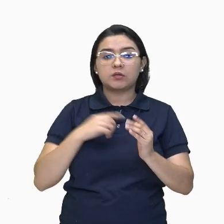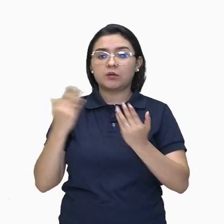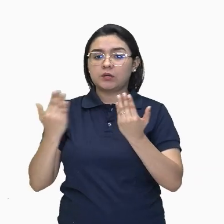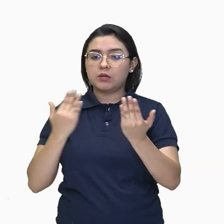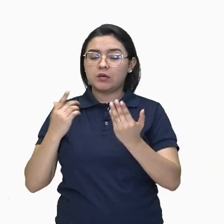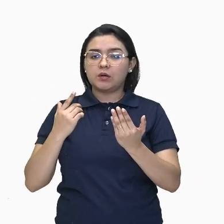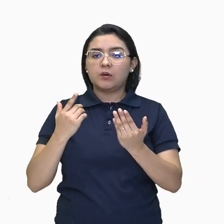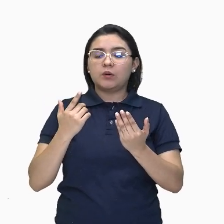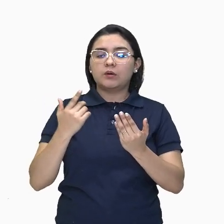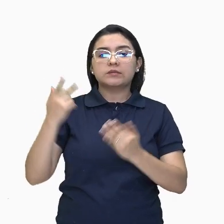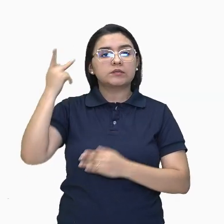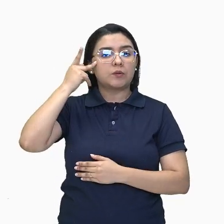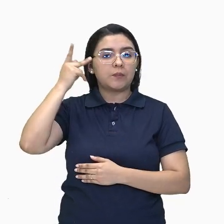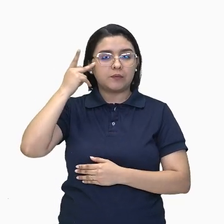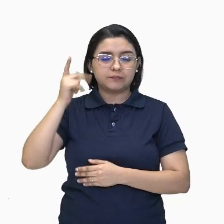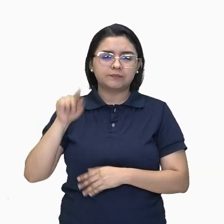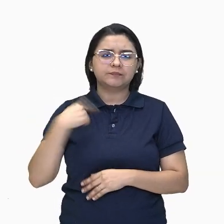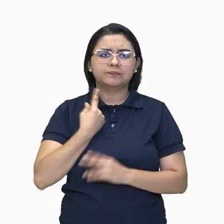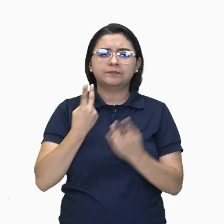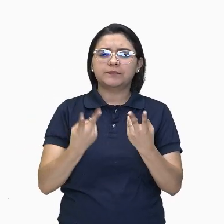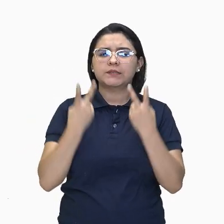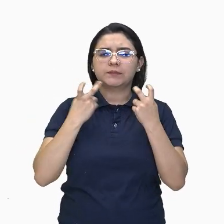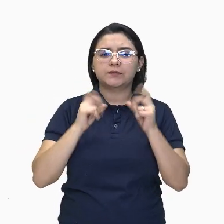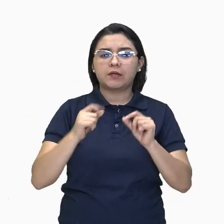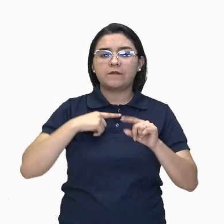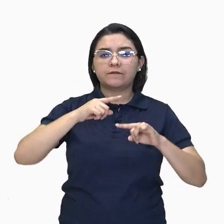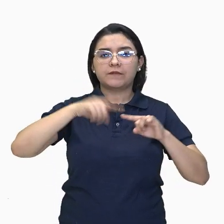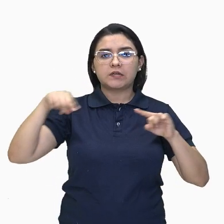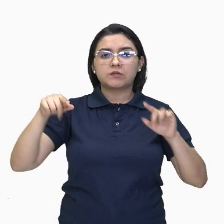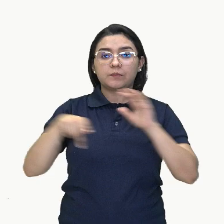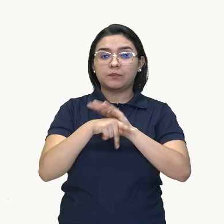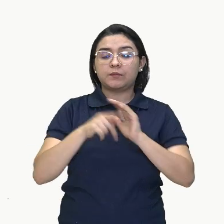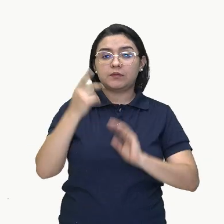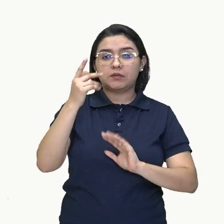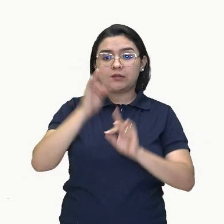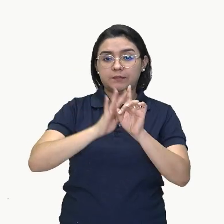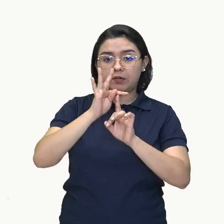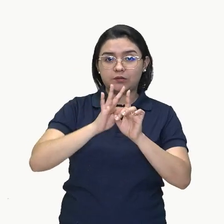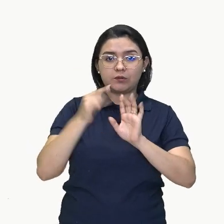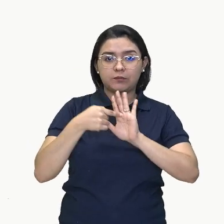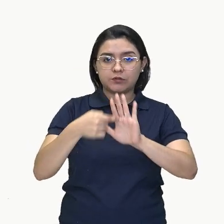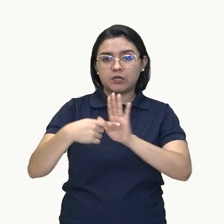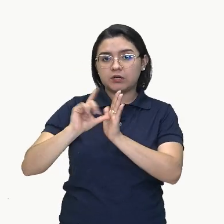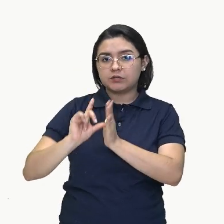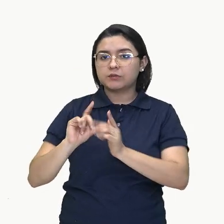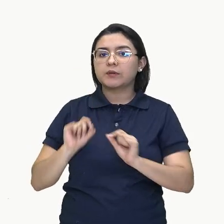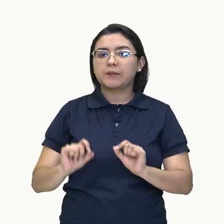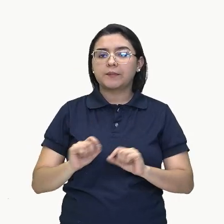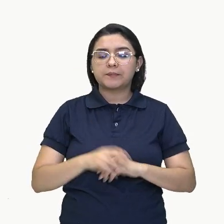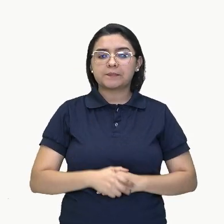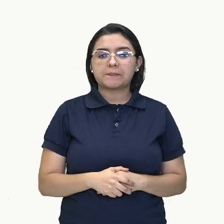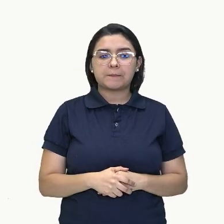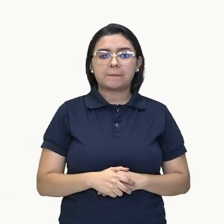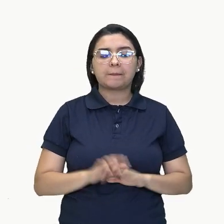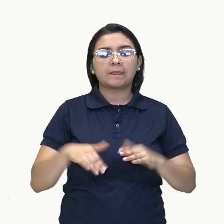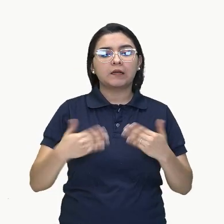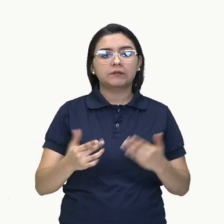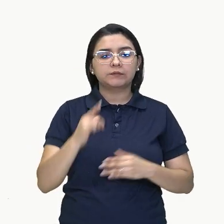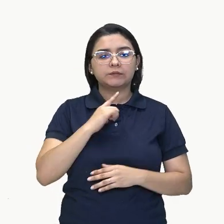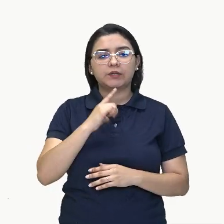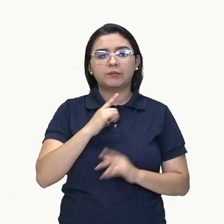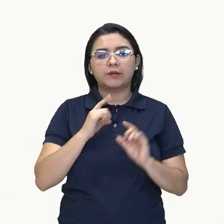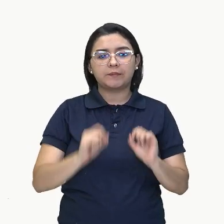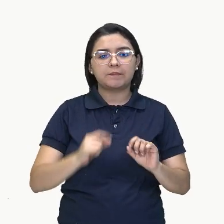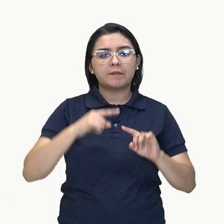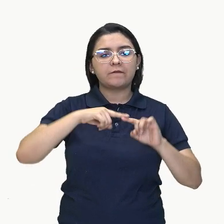que a gente consegue observar, né? A variação na temperatura que eu mostrei para vocês, olha. Então a gente tem